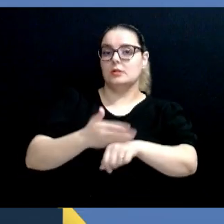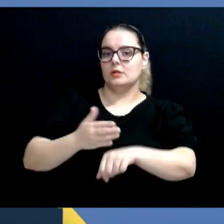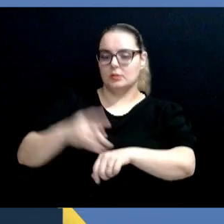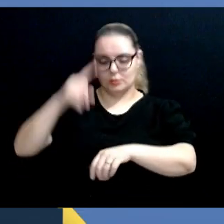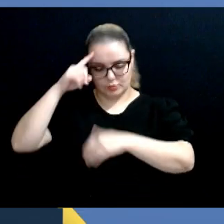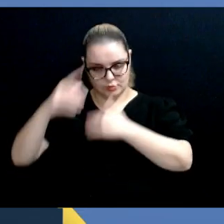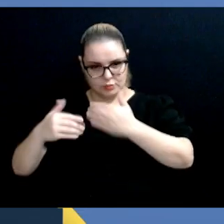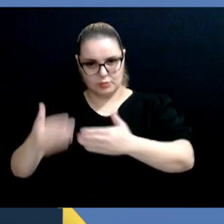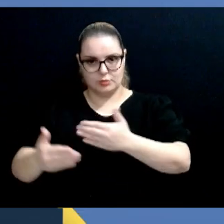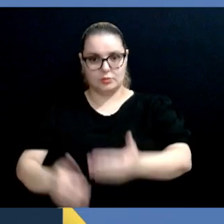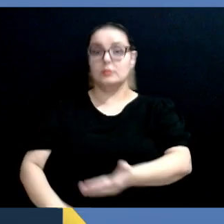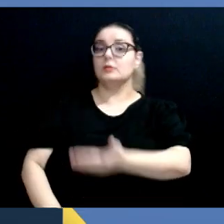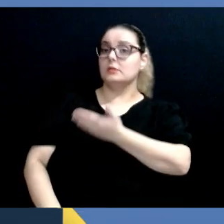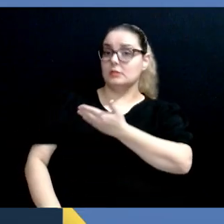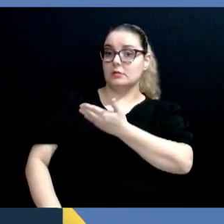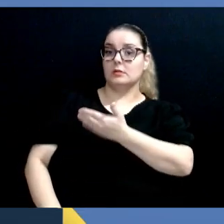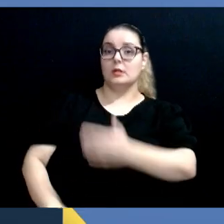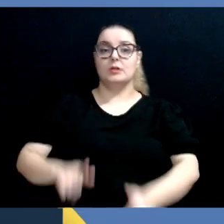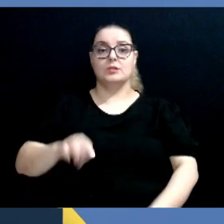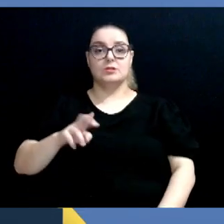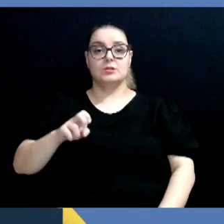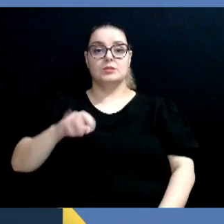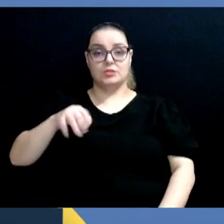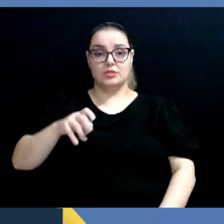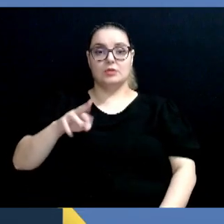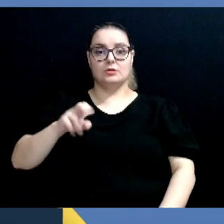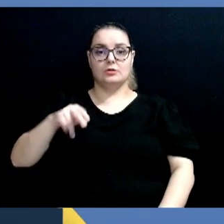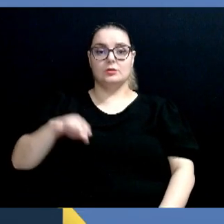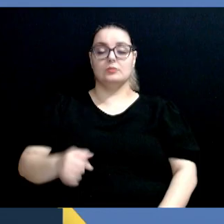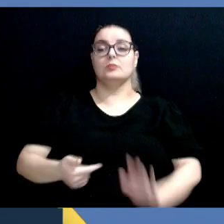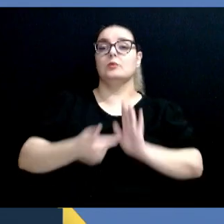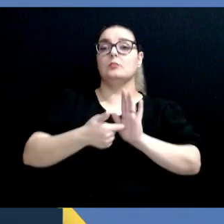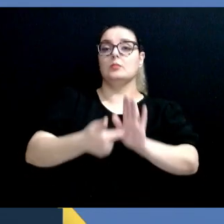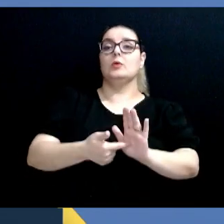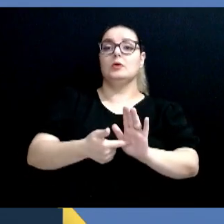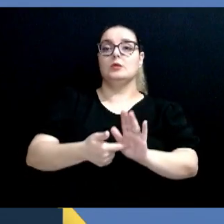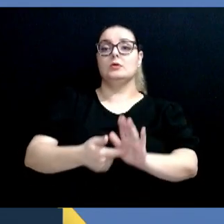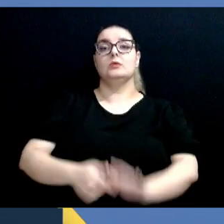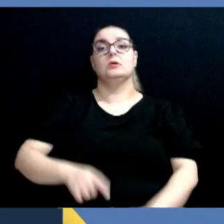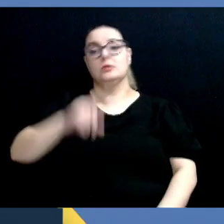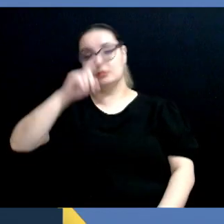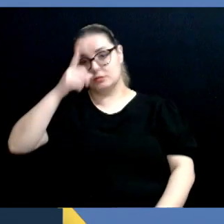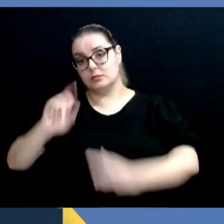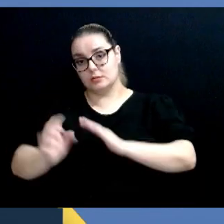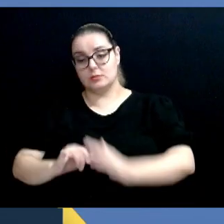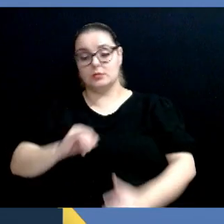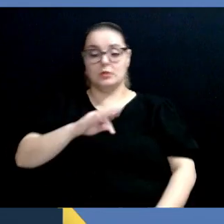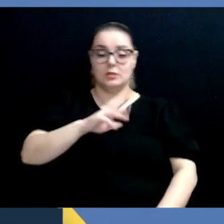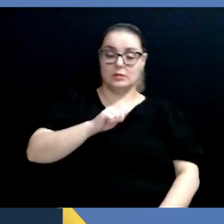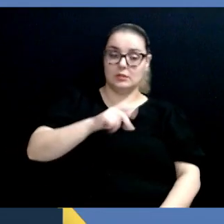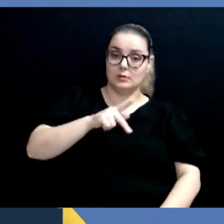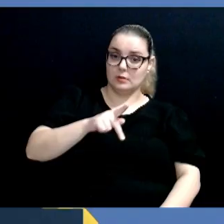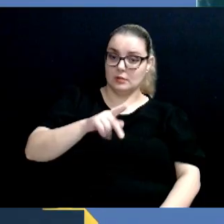sucesso na concretização da sua ideia e realizar o seu sonho de empreender.